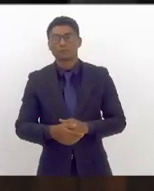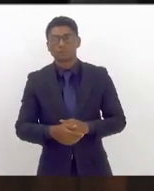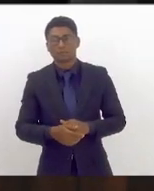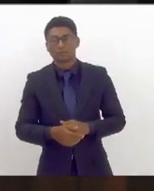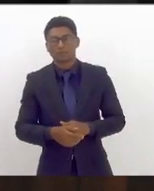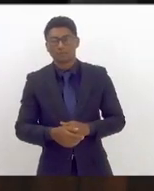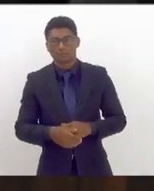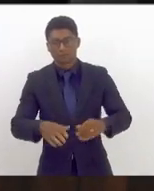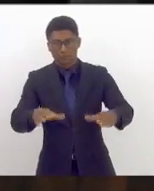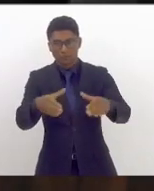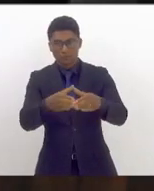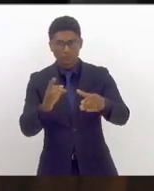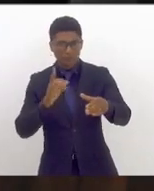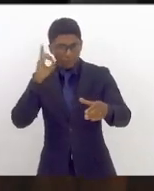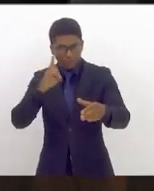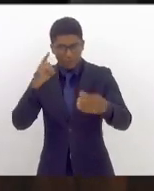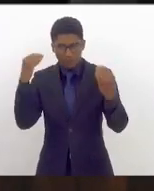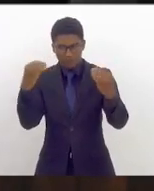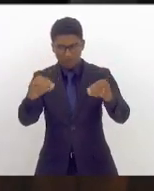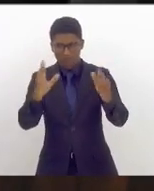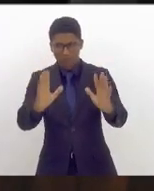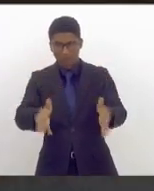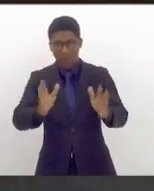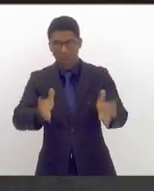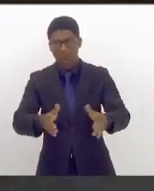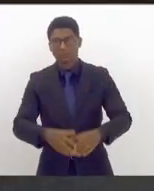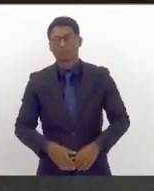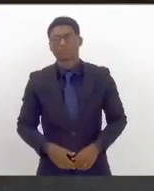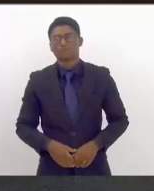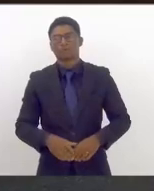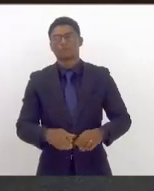publicado no grupo dos deputados foi publicado